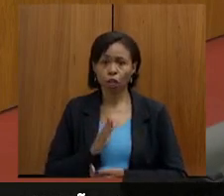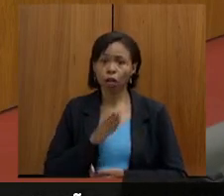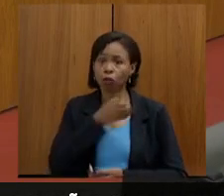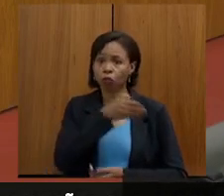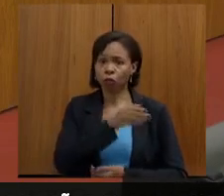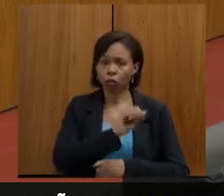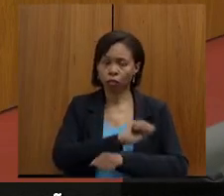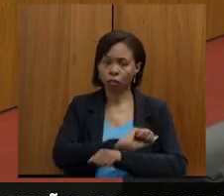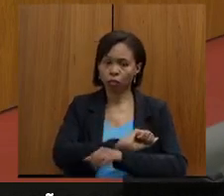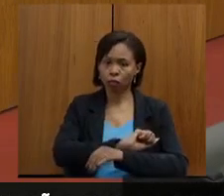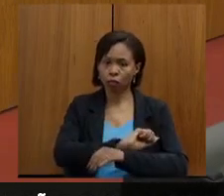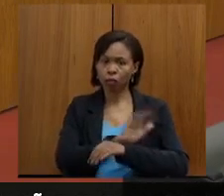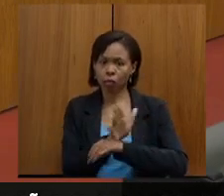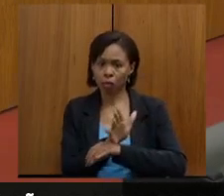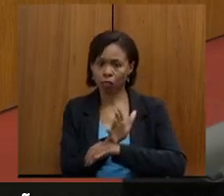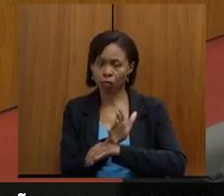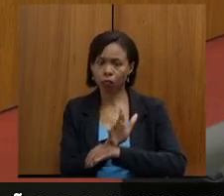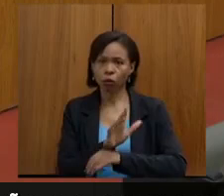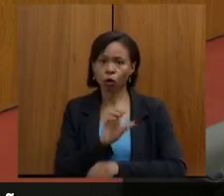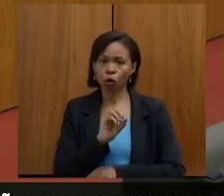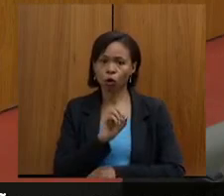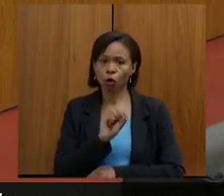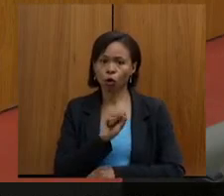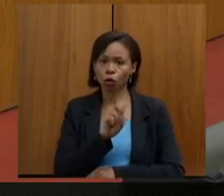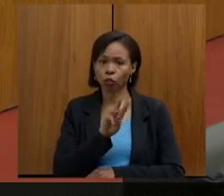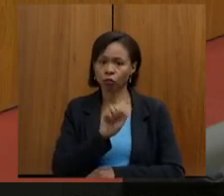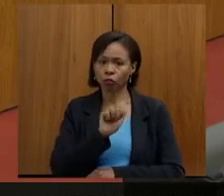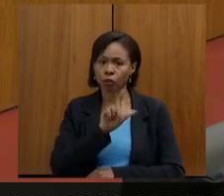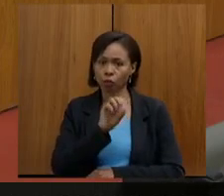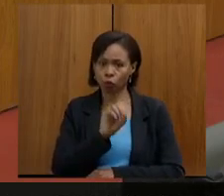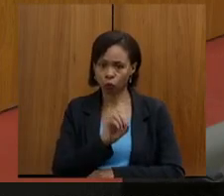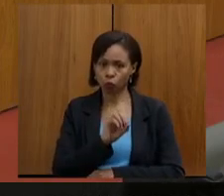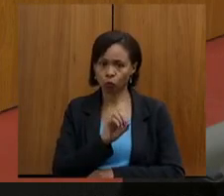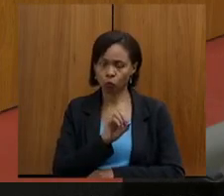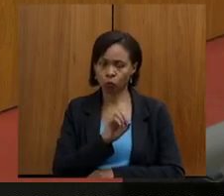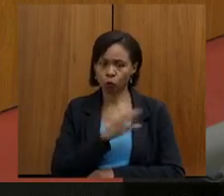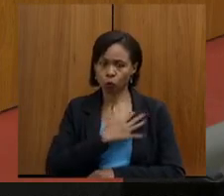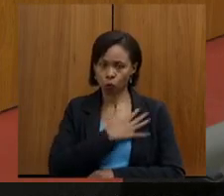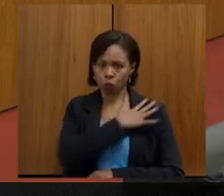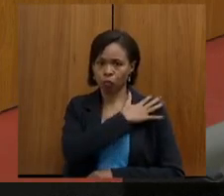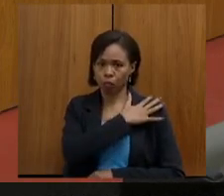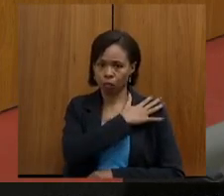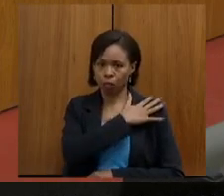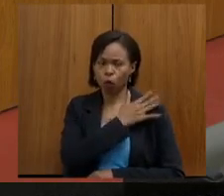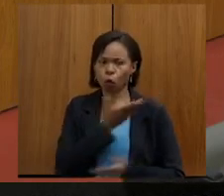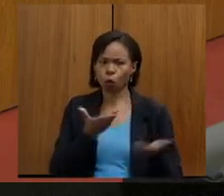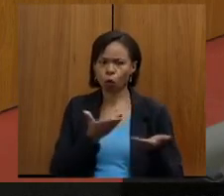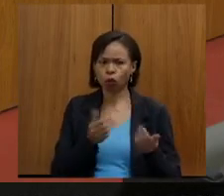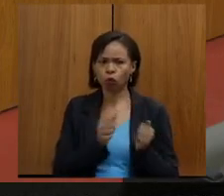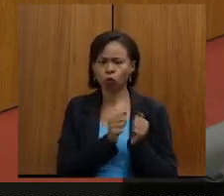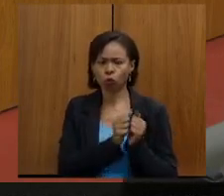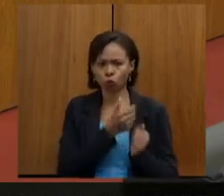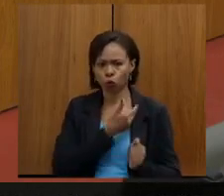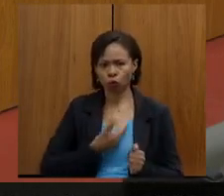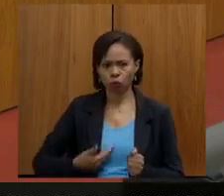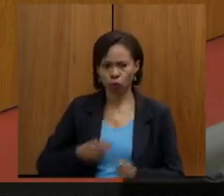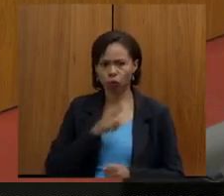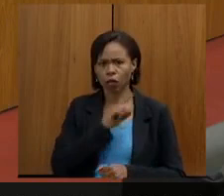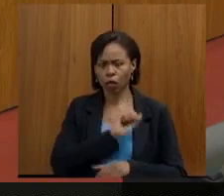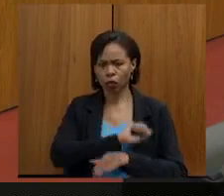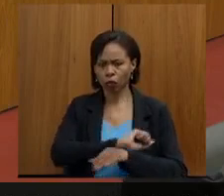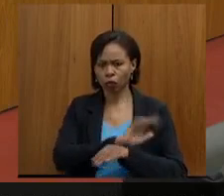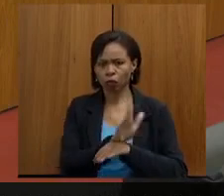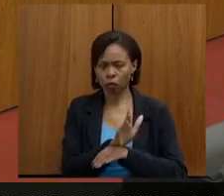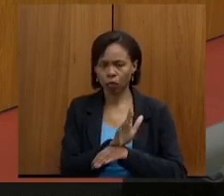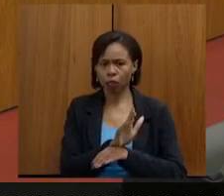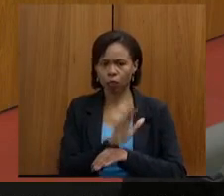Claros que é o Coronel Osvaldo viu hoje tá lá né perto junto Governador lá o